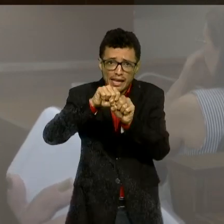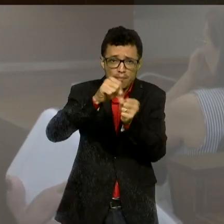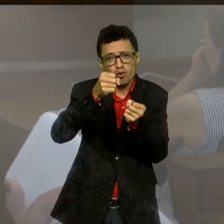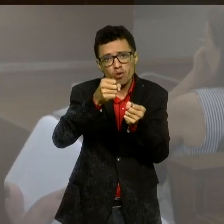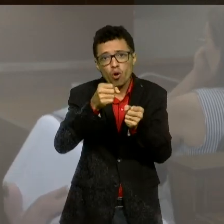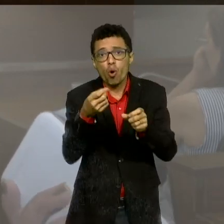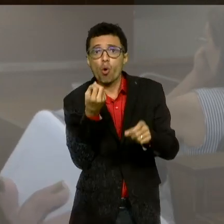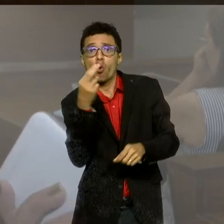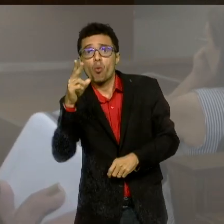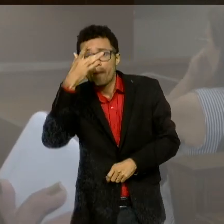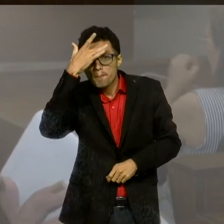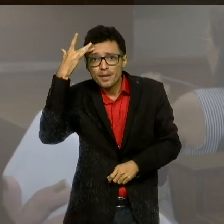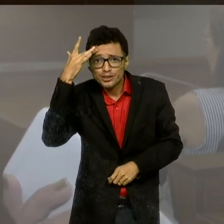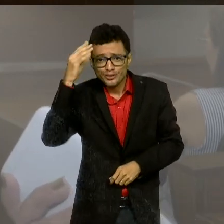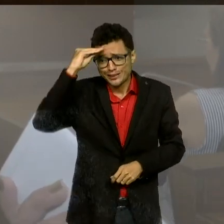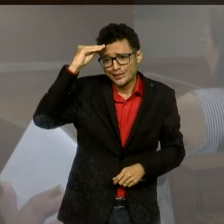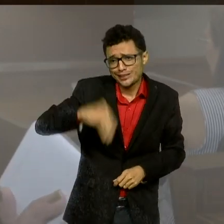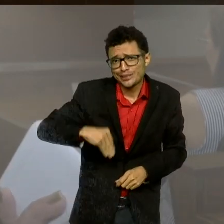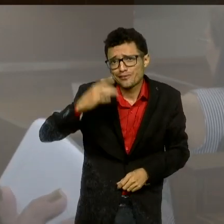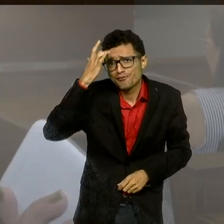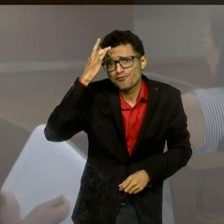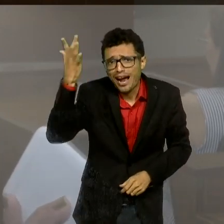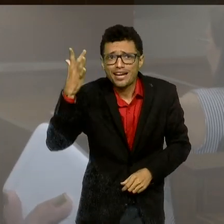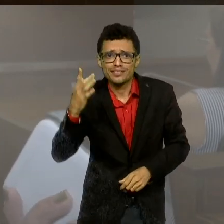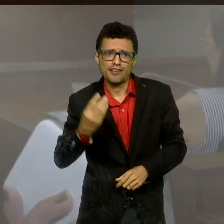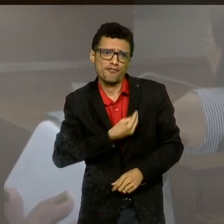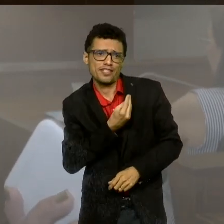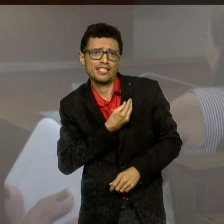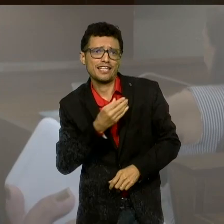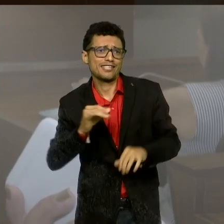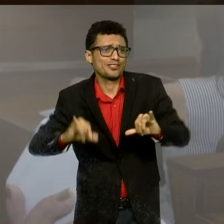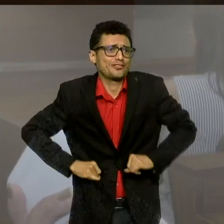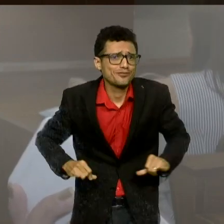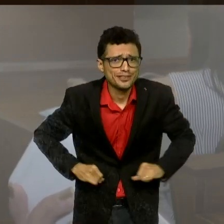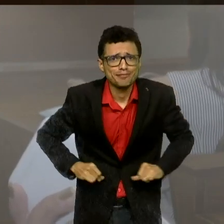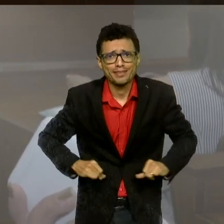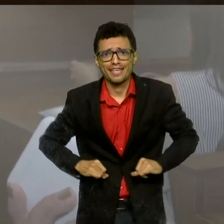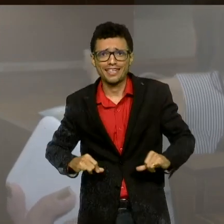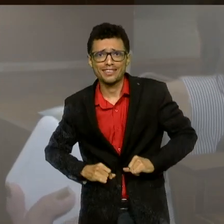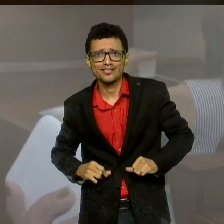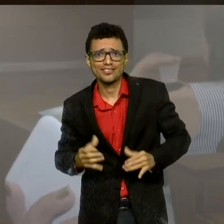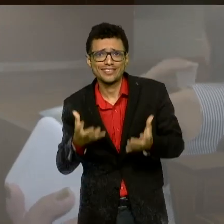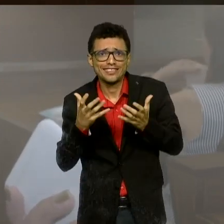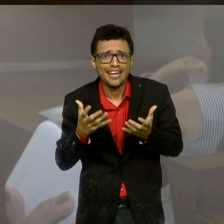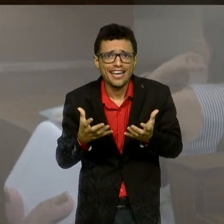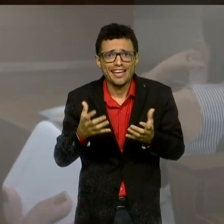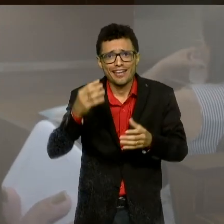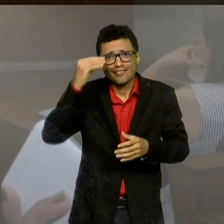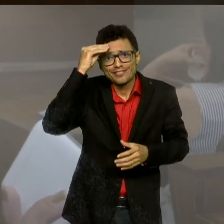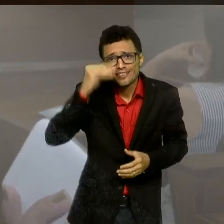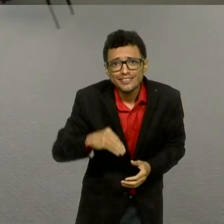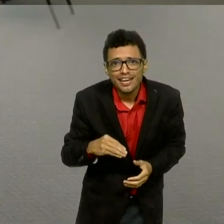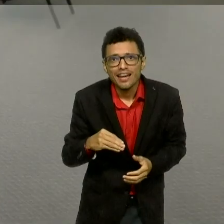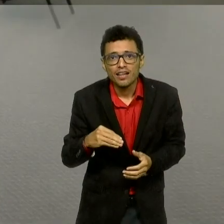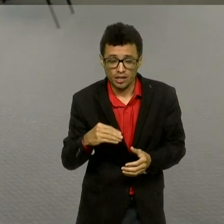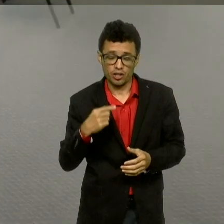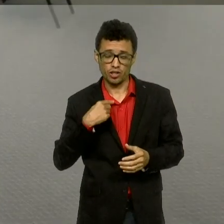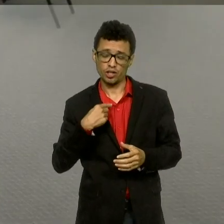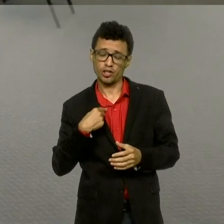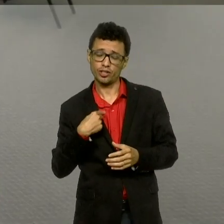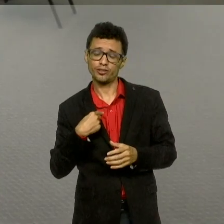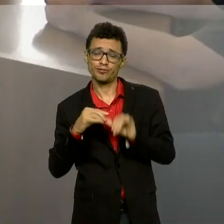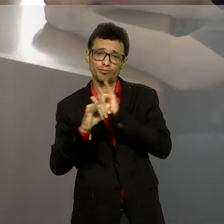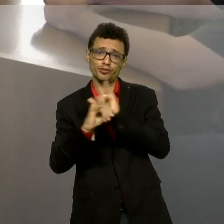ququ que Ach que a vida aito eu defendo que é realizar o impossível o